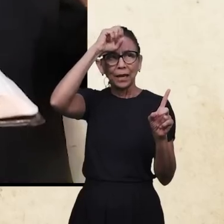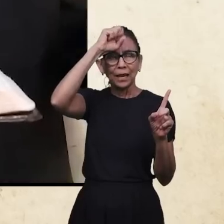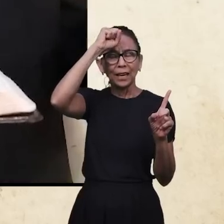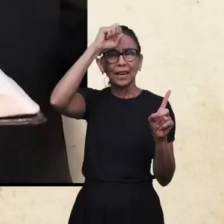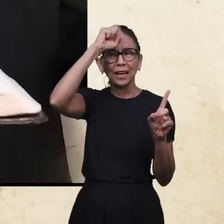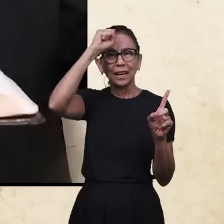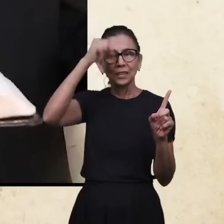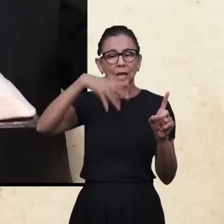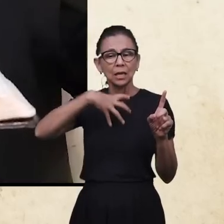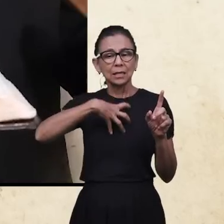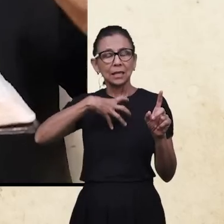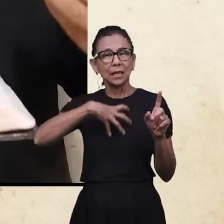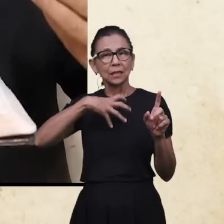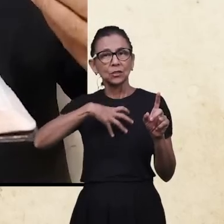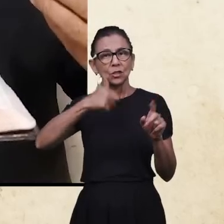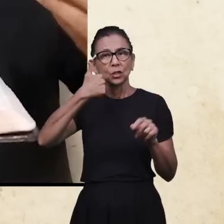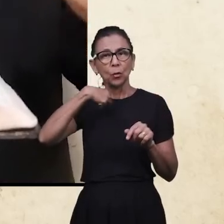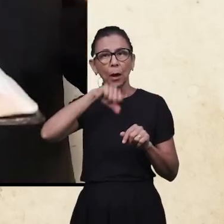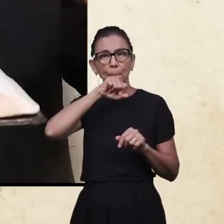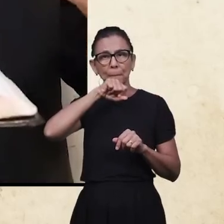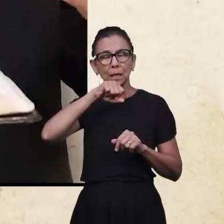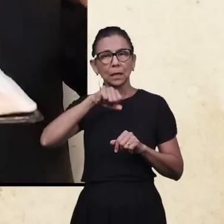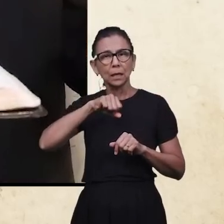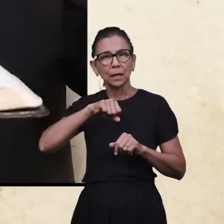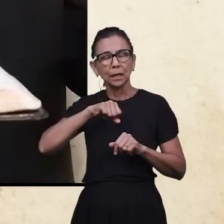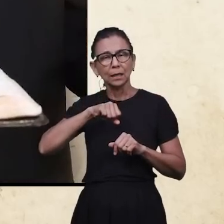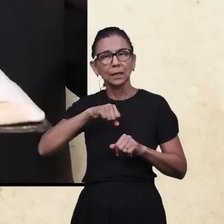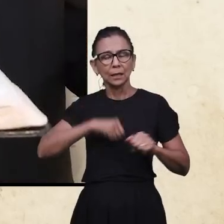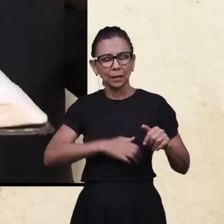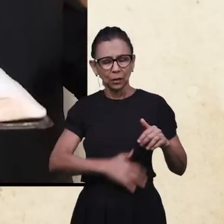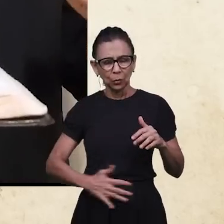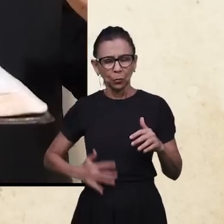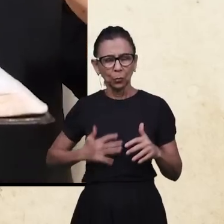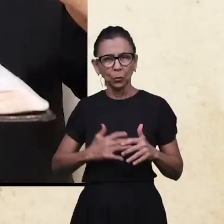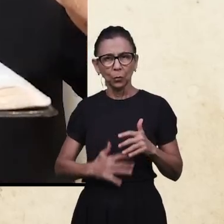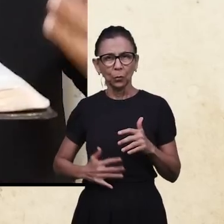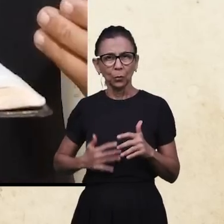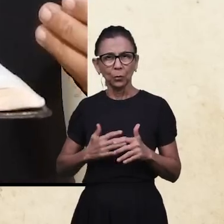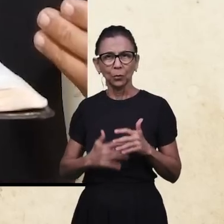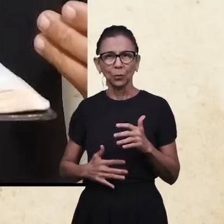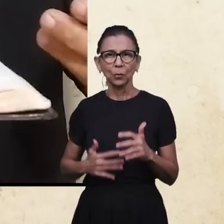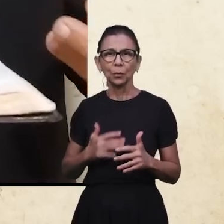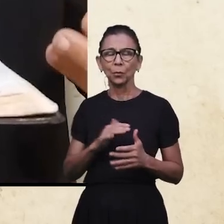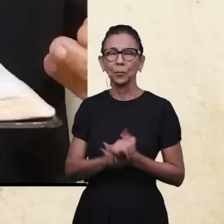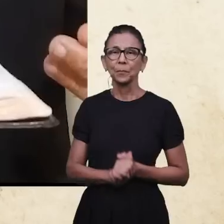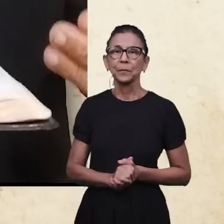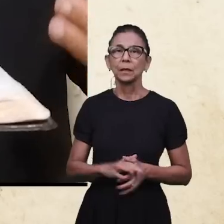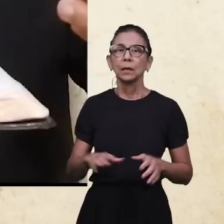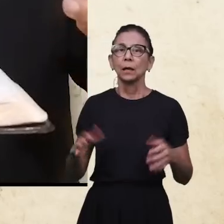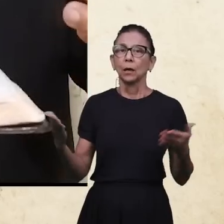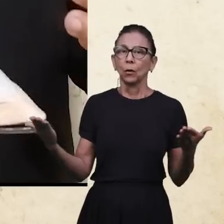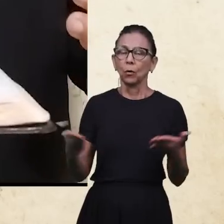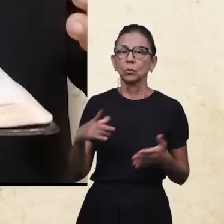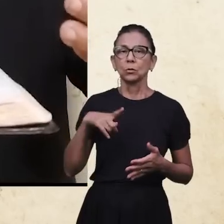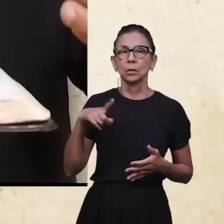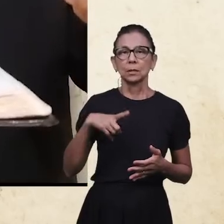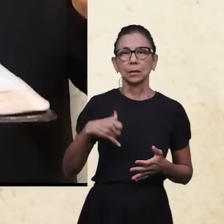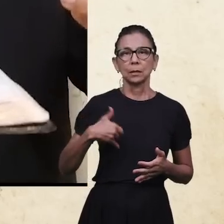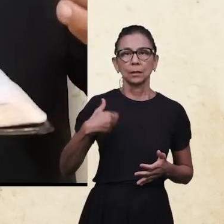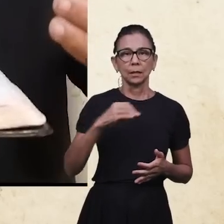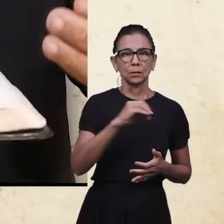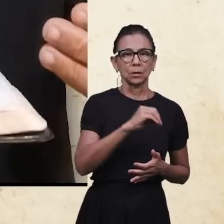ouvindo a palavra. Nós temos hoje o ensino de 0 a 3, nós temos o preparo das